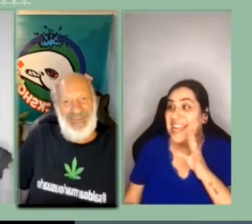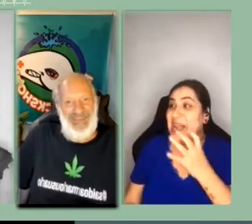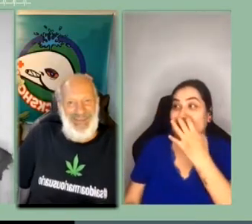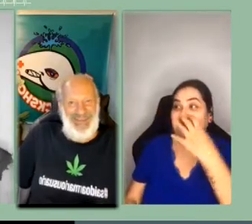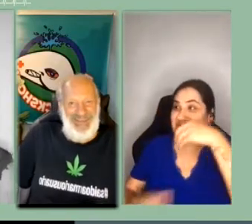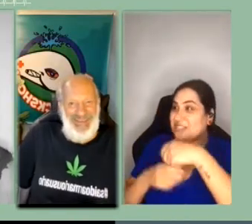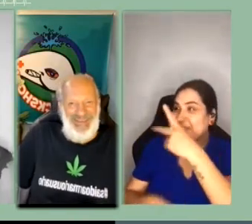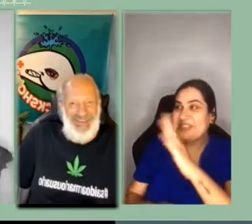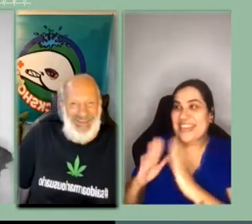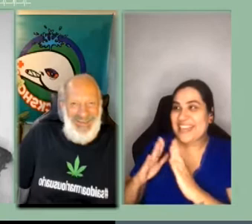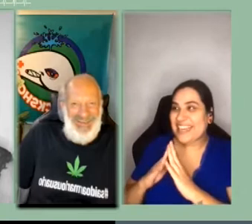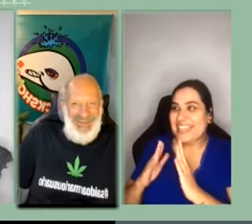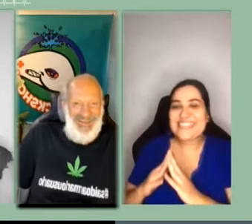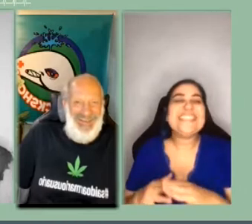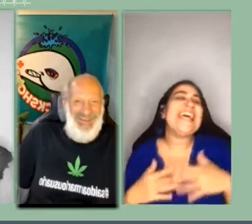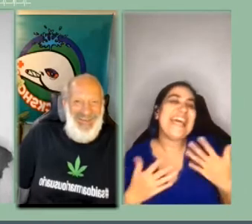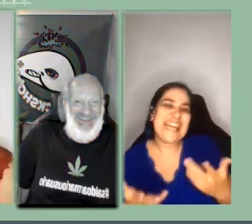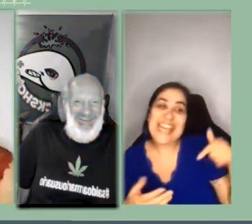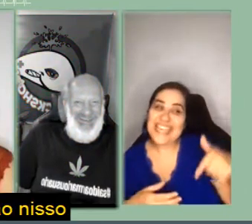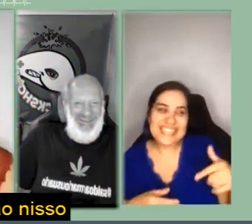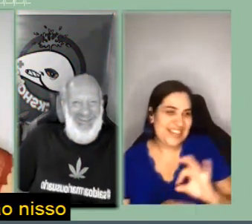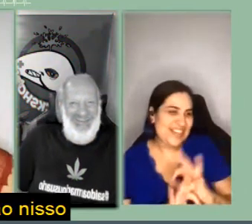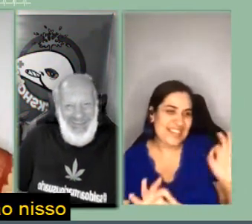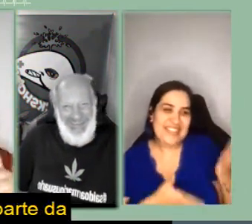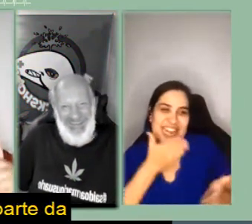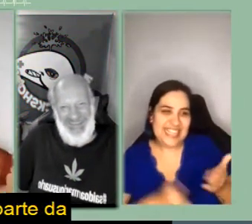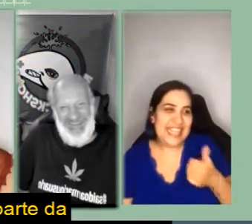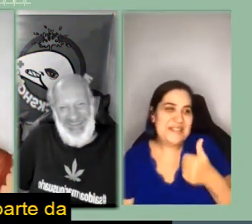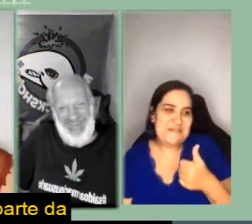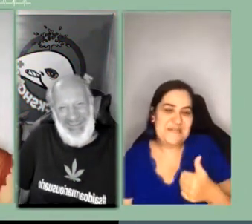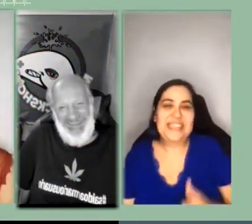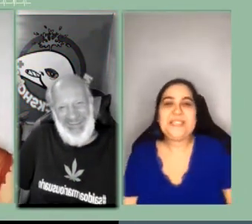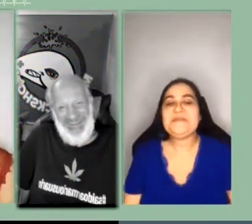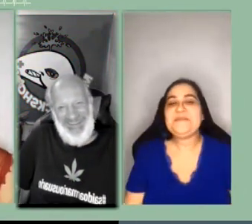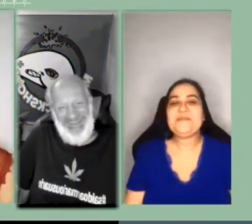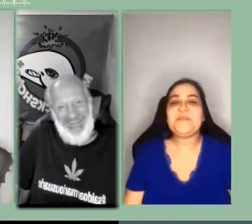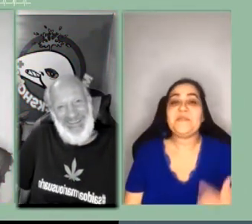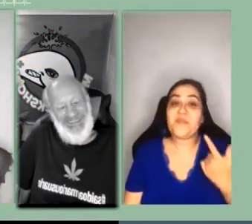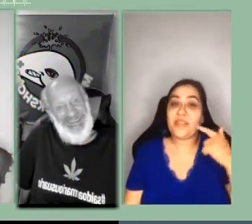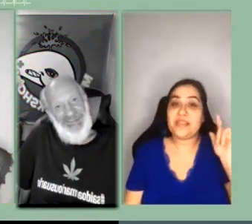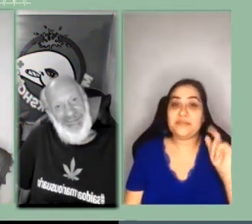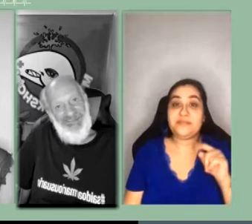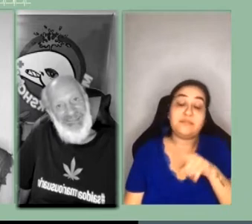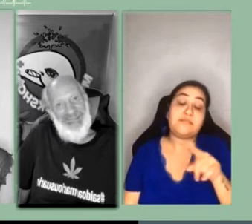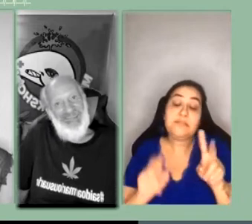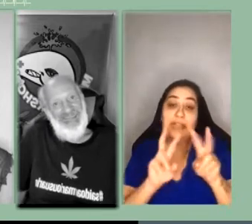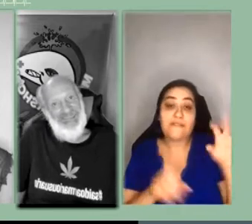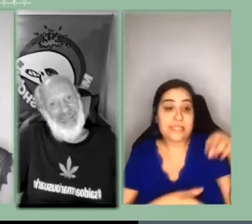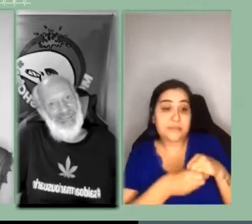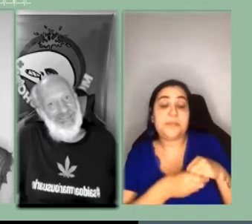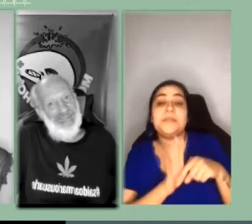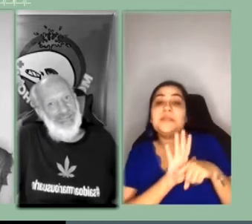casa. Aqui tudo é bem tratado. Então, e outra isso coisa faz importante parte também da pesquisa científica, né? O